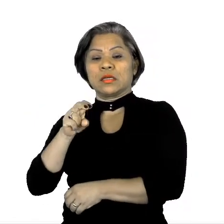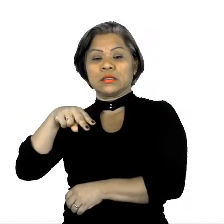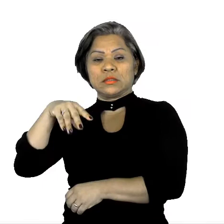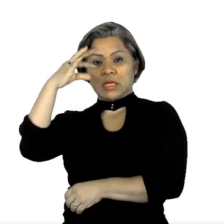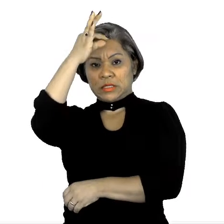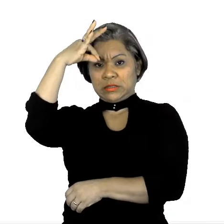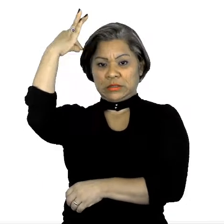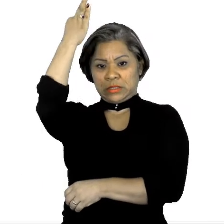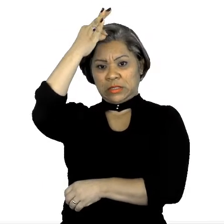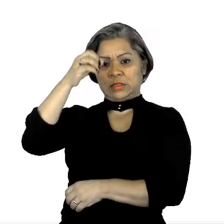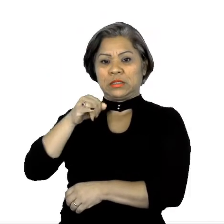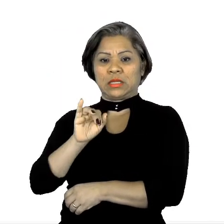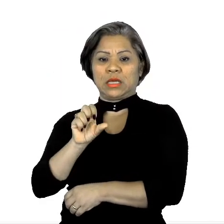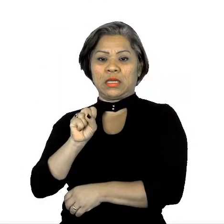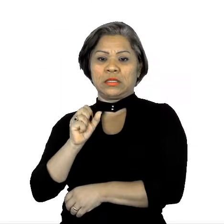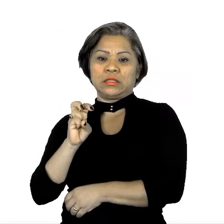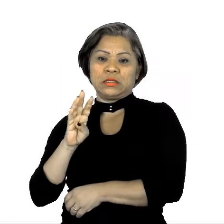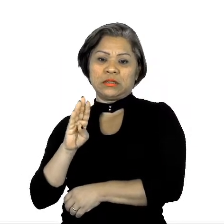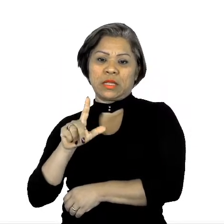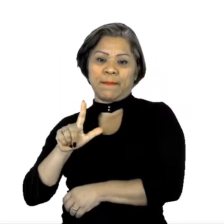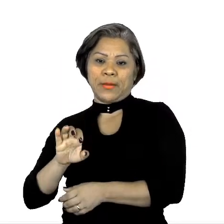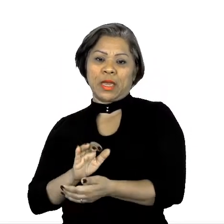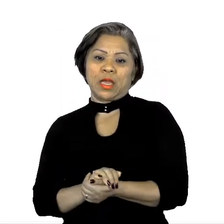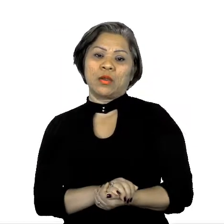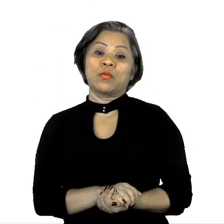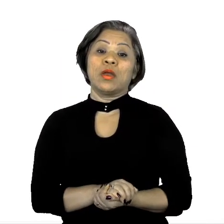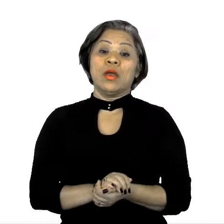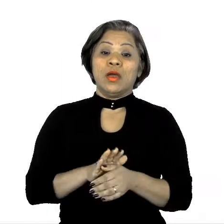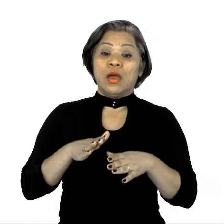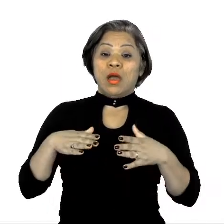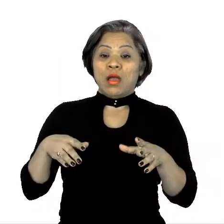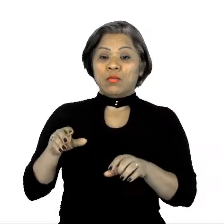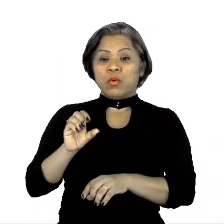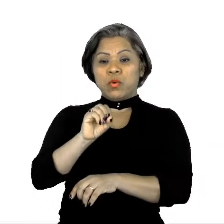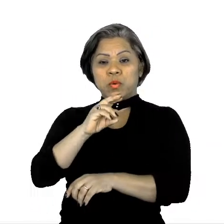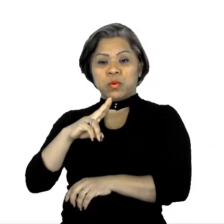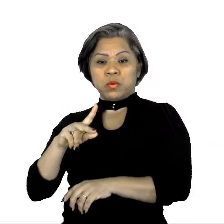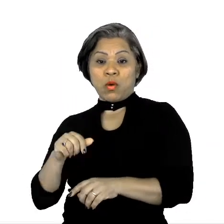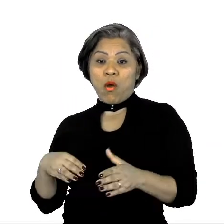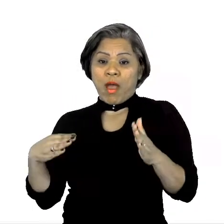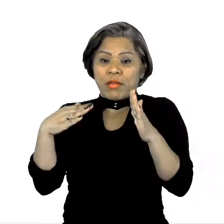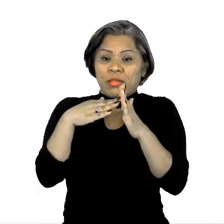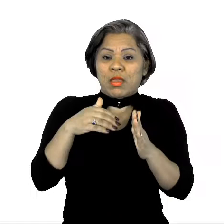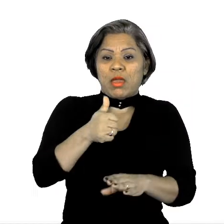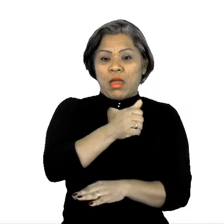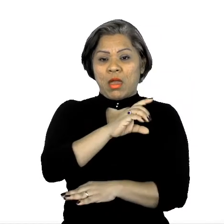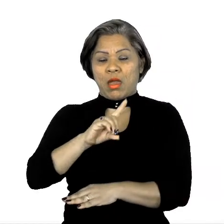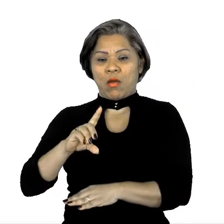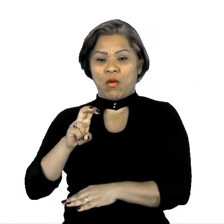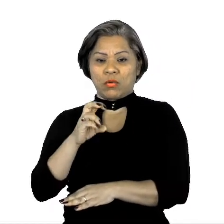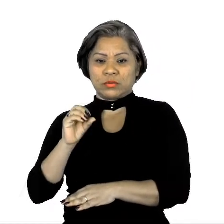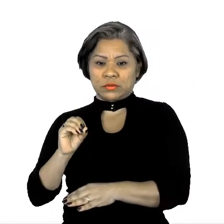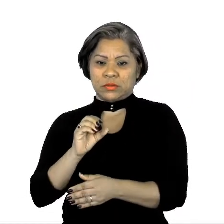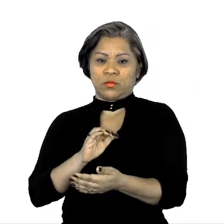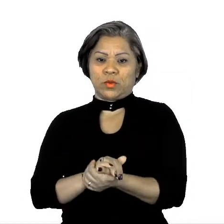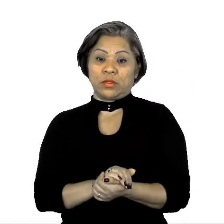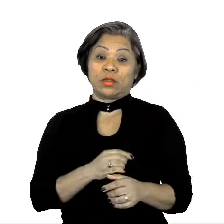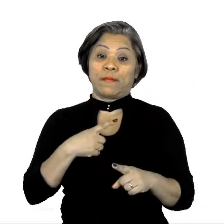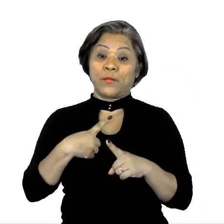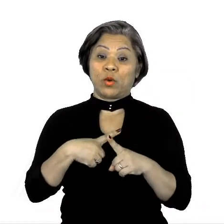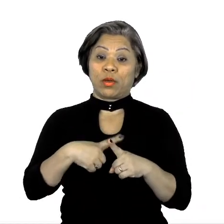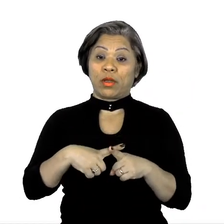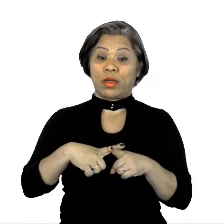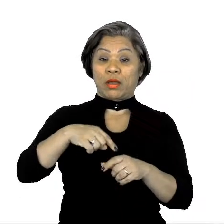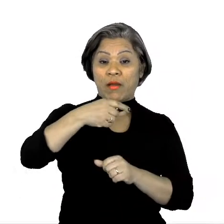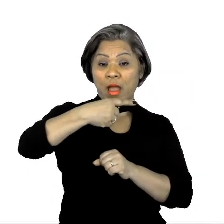atividade prazerosa e interessante, pois o Zoológico de São Paulo fica localizado ao sul da cidade de São Paulo, com